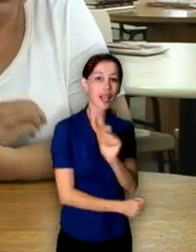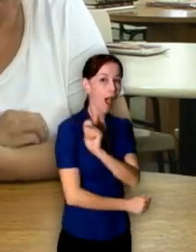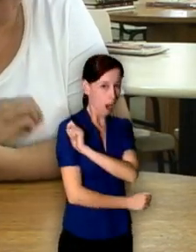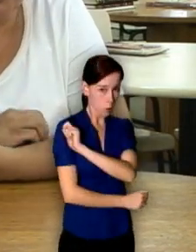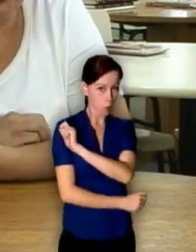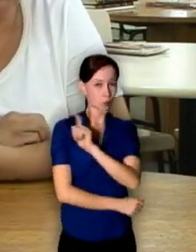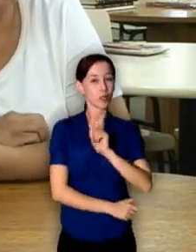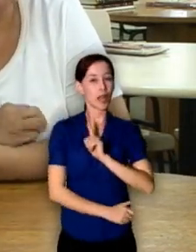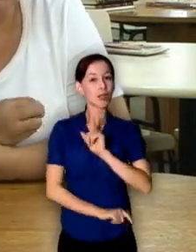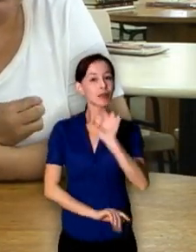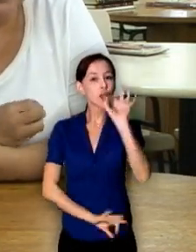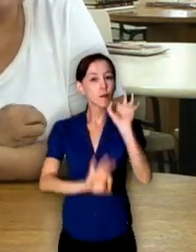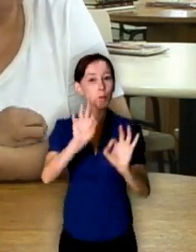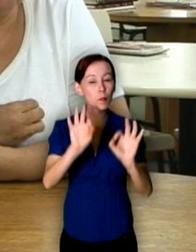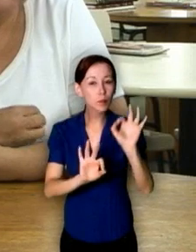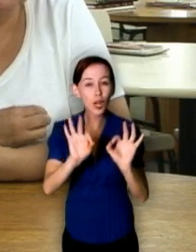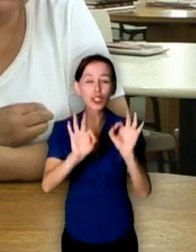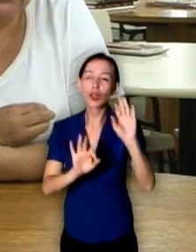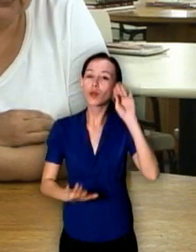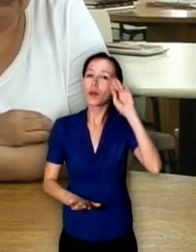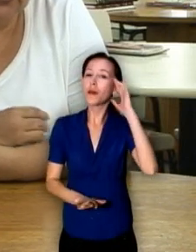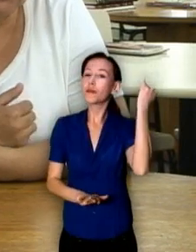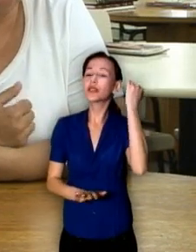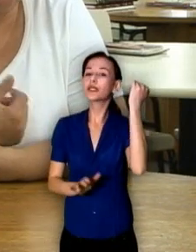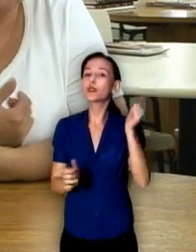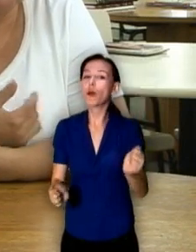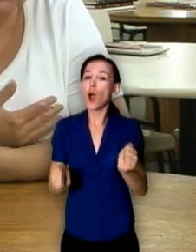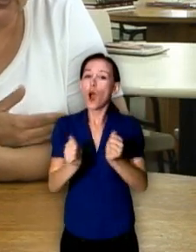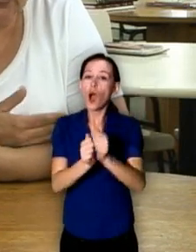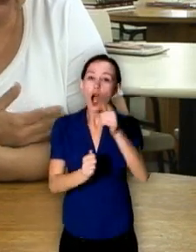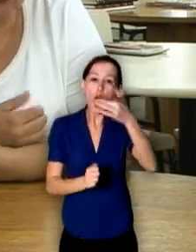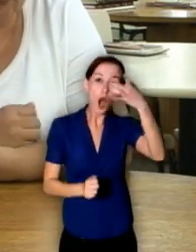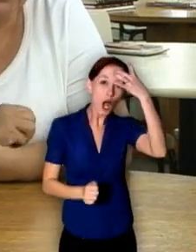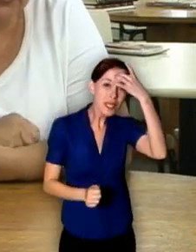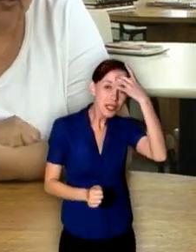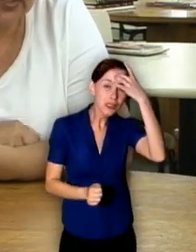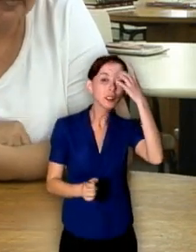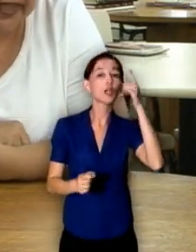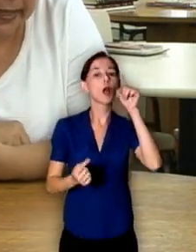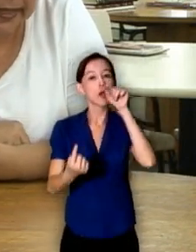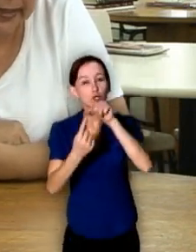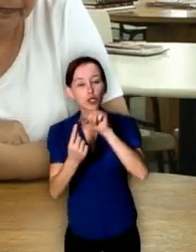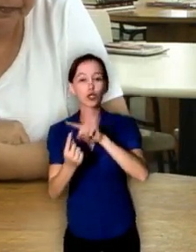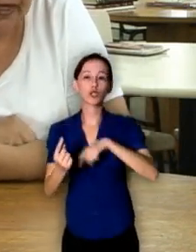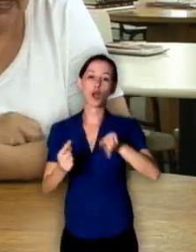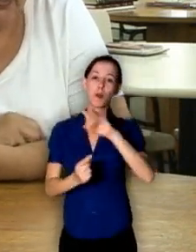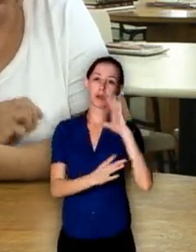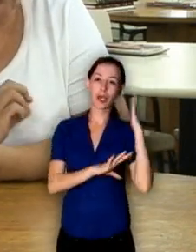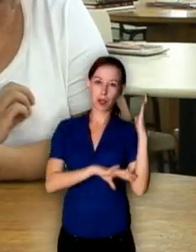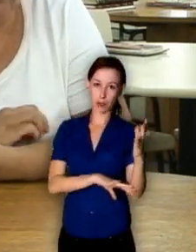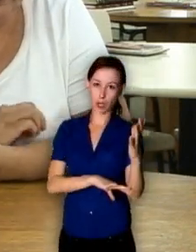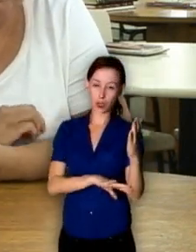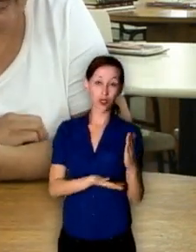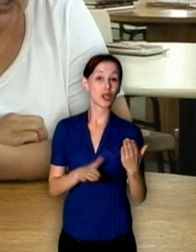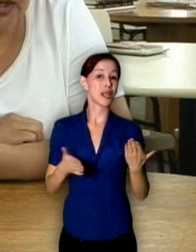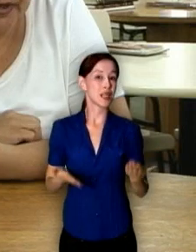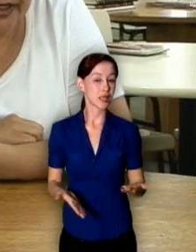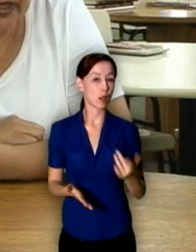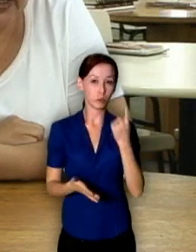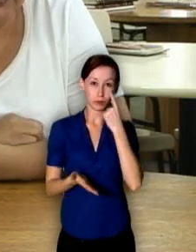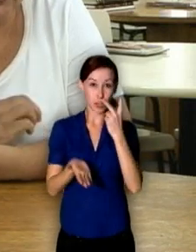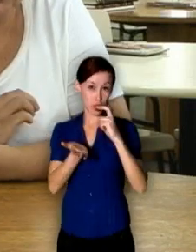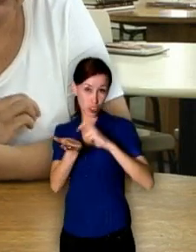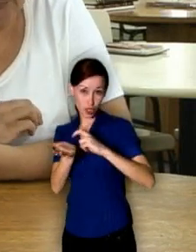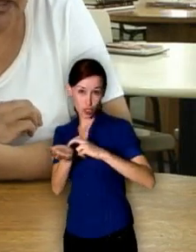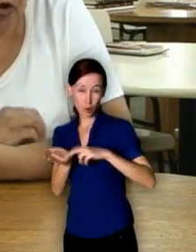visam principalmente essa conscientização desde muito cedo sobre as questões ambientais. Então, na parte da